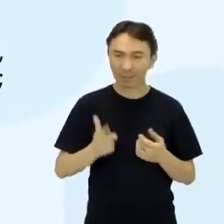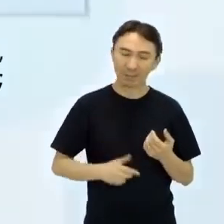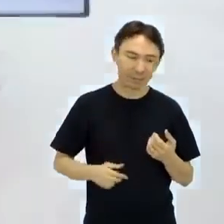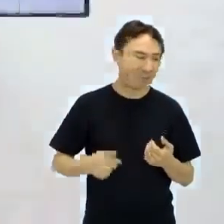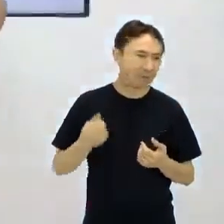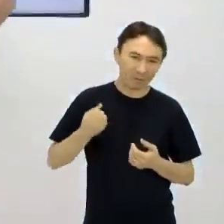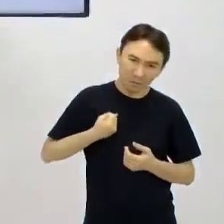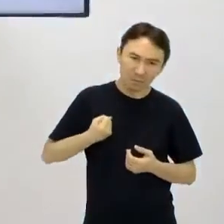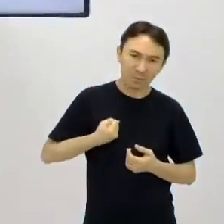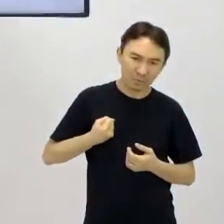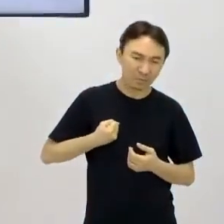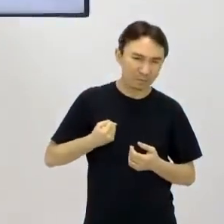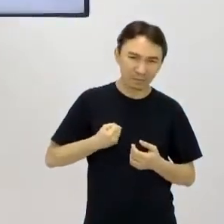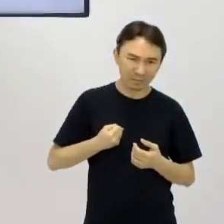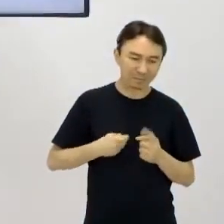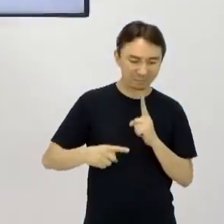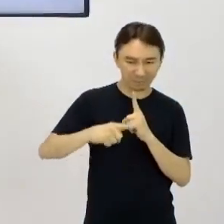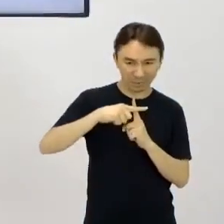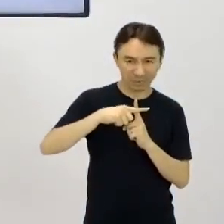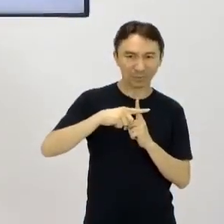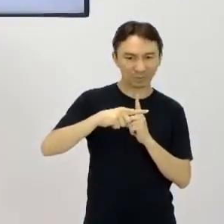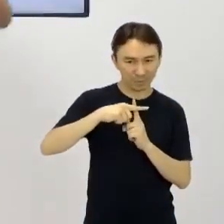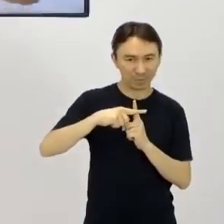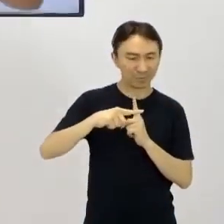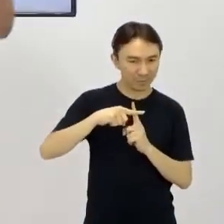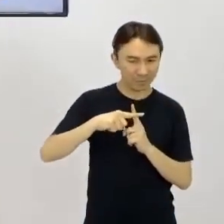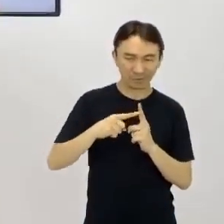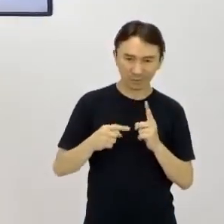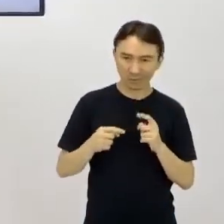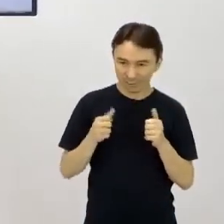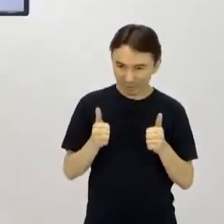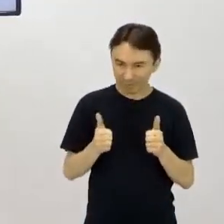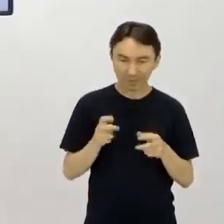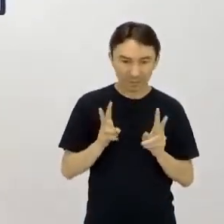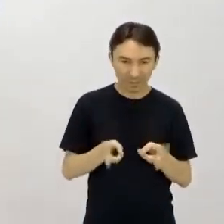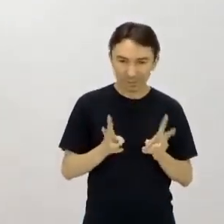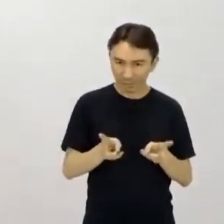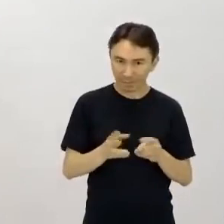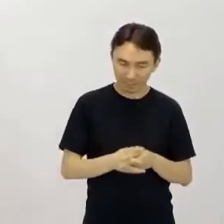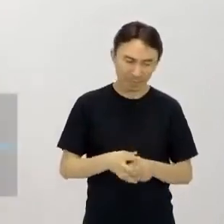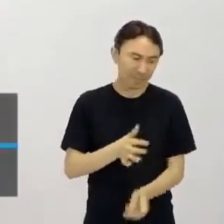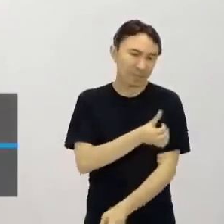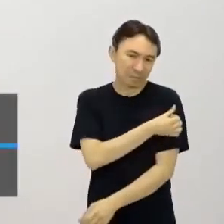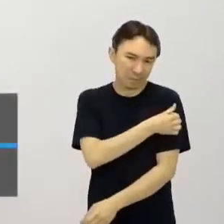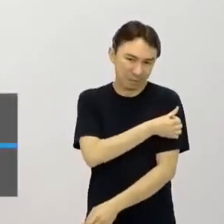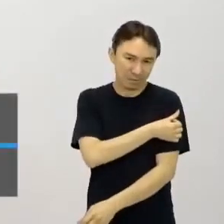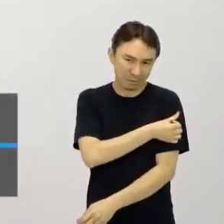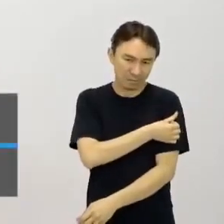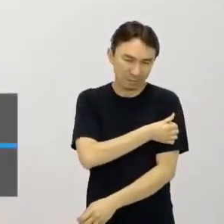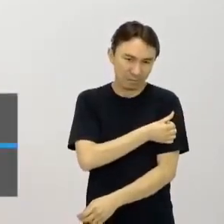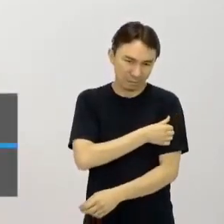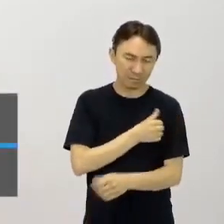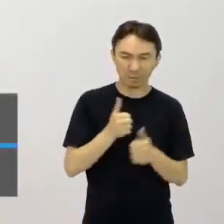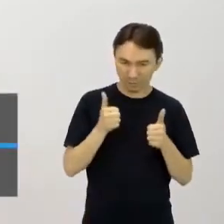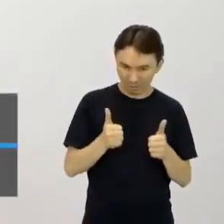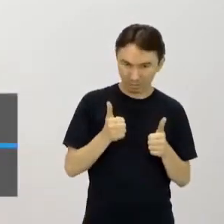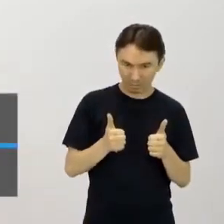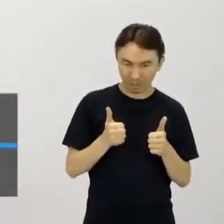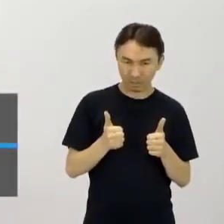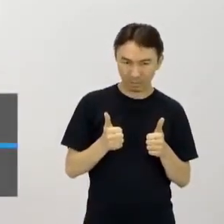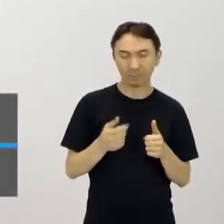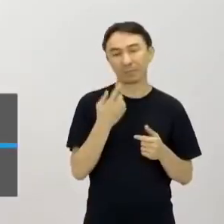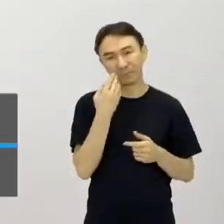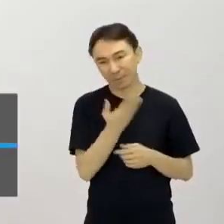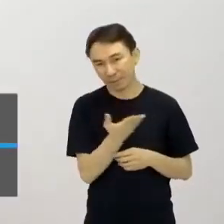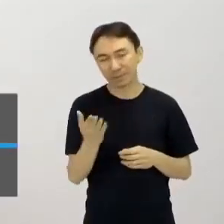positivos, porque nós estamos aí no 6º ano, né? Existem muitos conjuntos numéricos que a gente ainda não conhece, então fica bem tranquilão, porque os